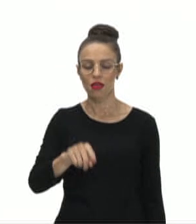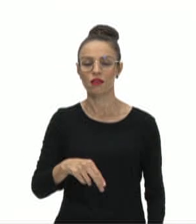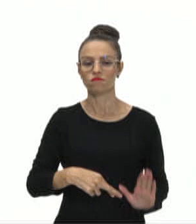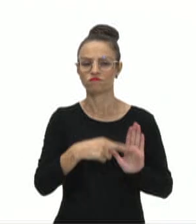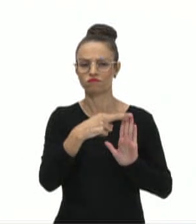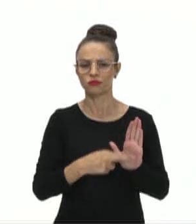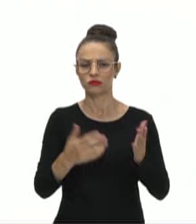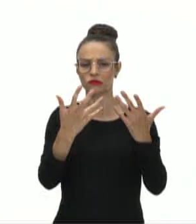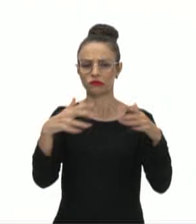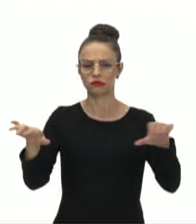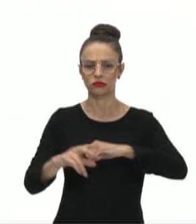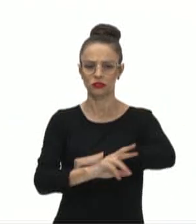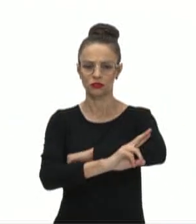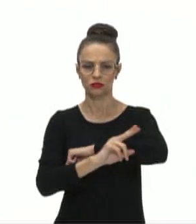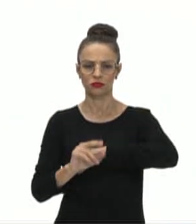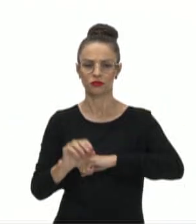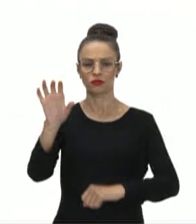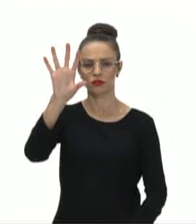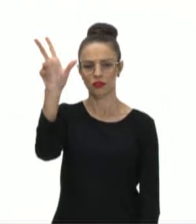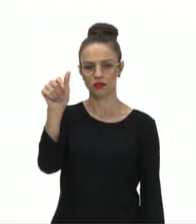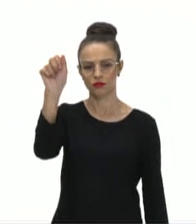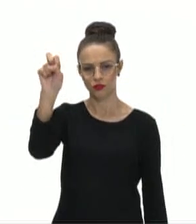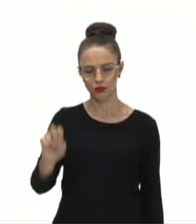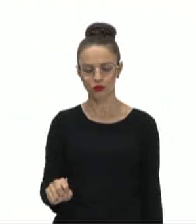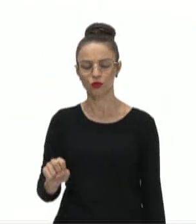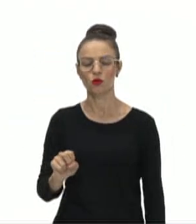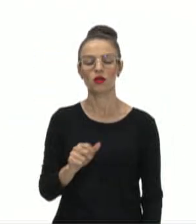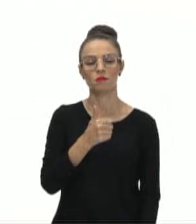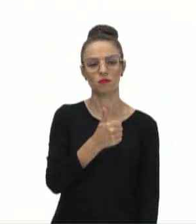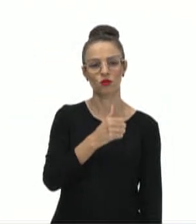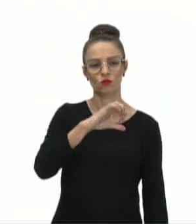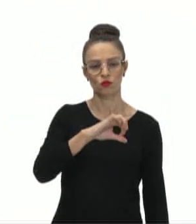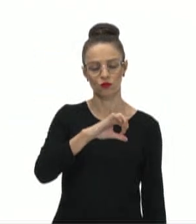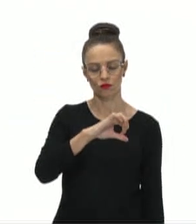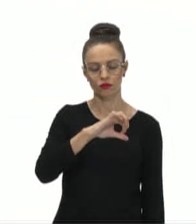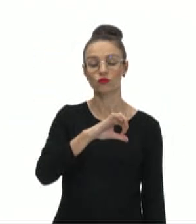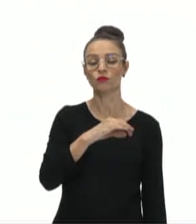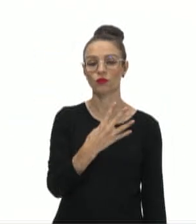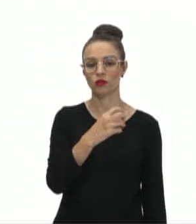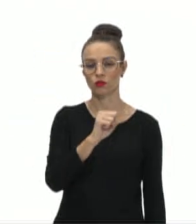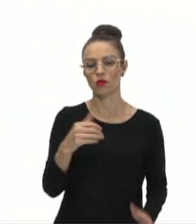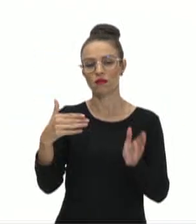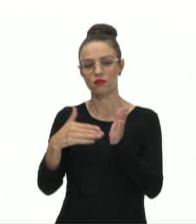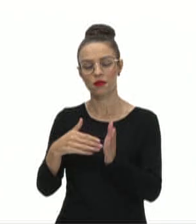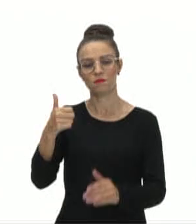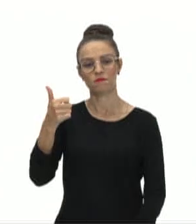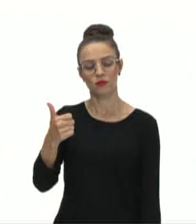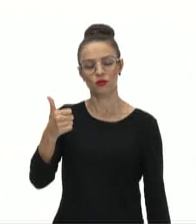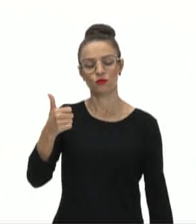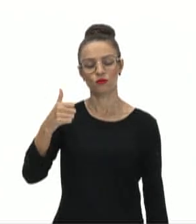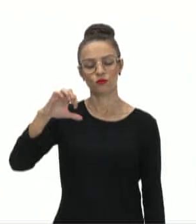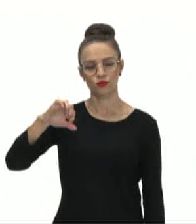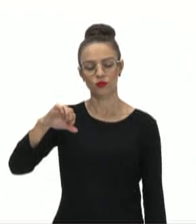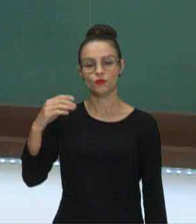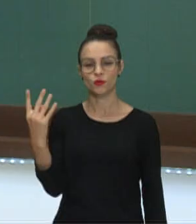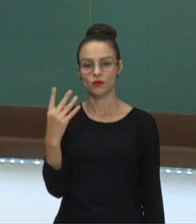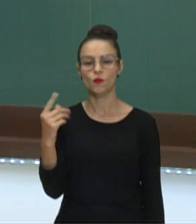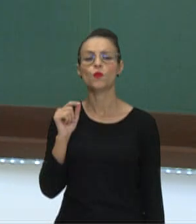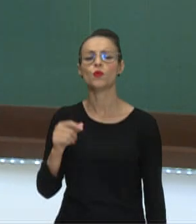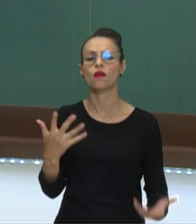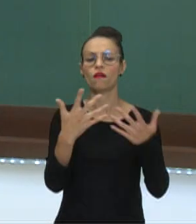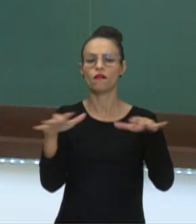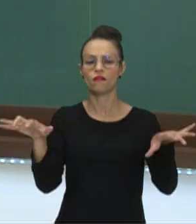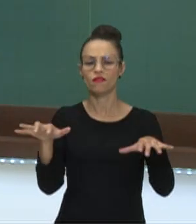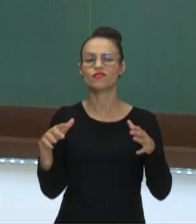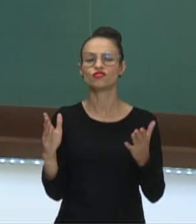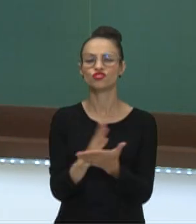do Sul entre 1948 e 1994. O que foi essa segregação racial? Eles queriam